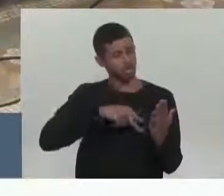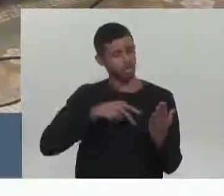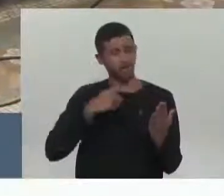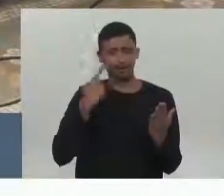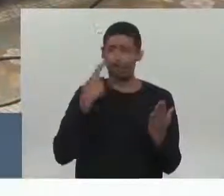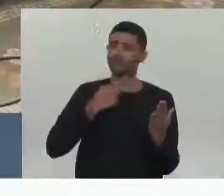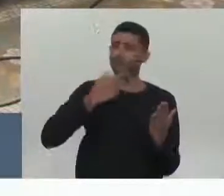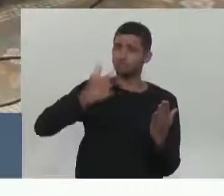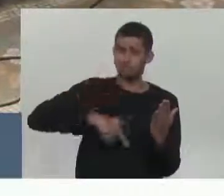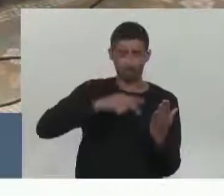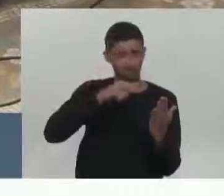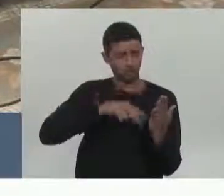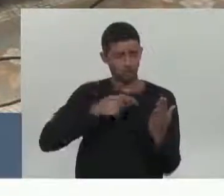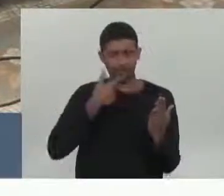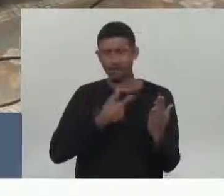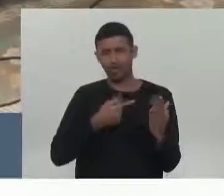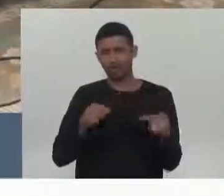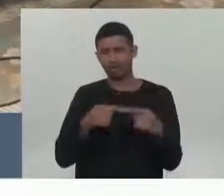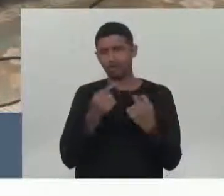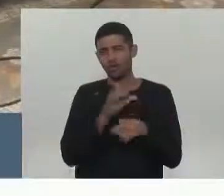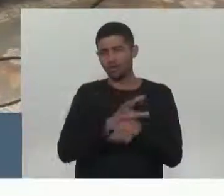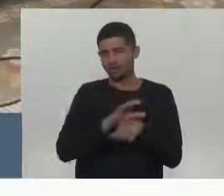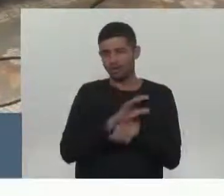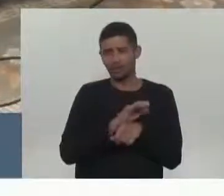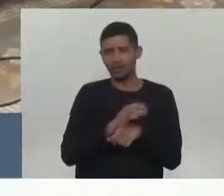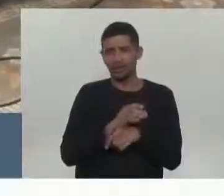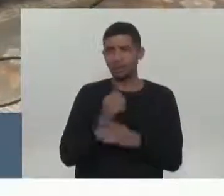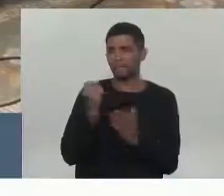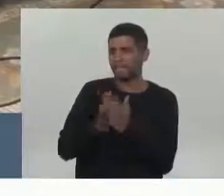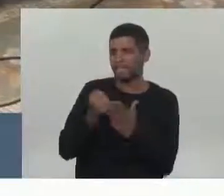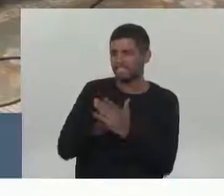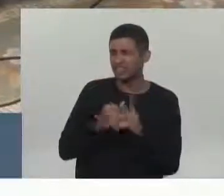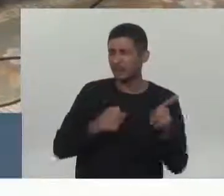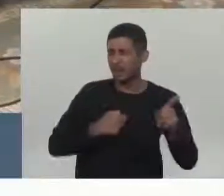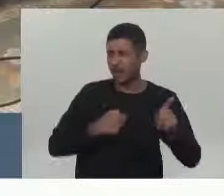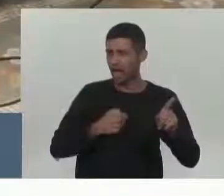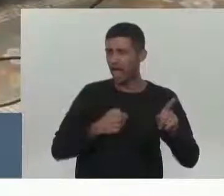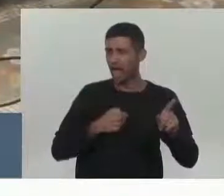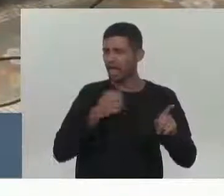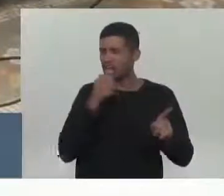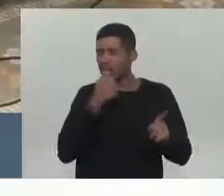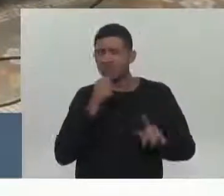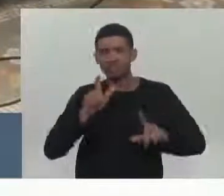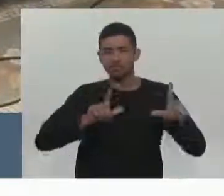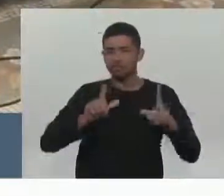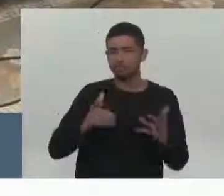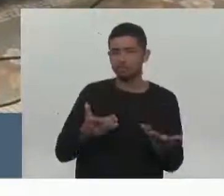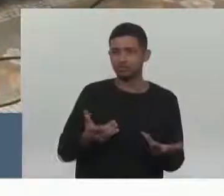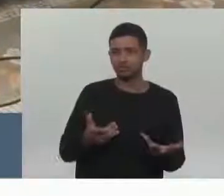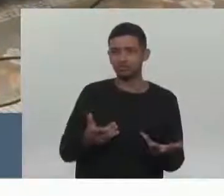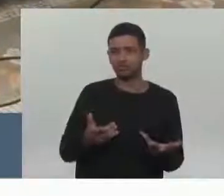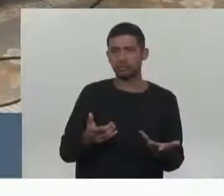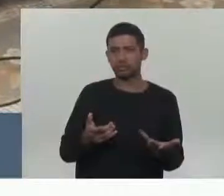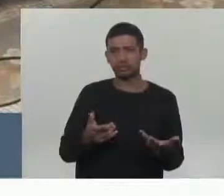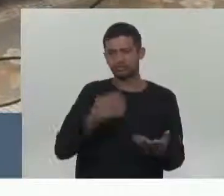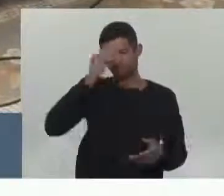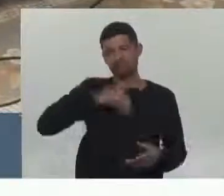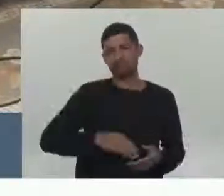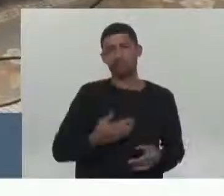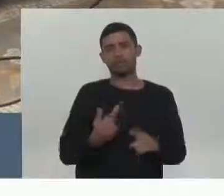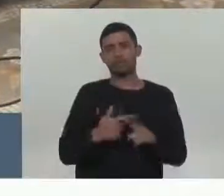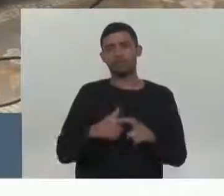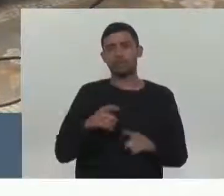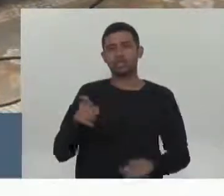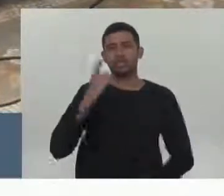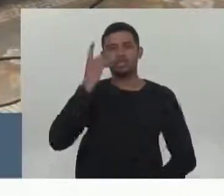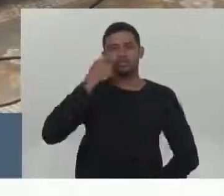era inconstitucional, viu a pressão da imprensa e voltaram atrás, porque o nosso querido deputado Luiz Paulo já